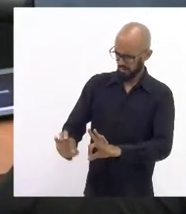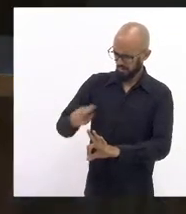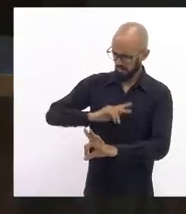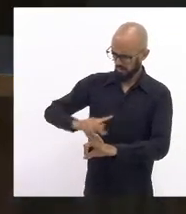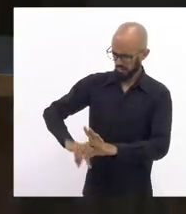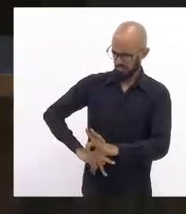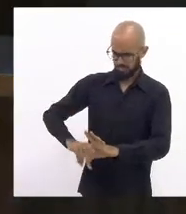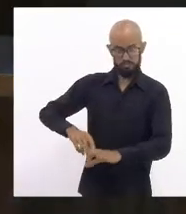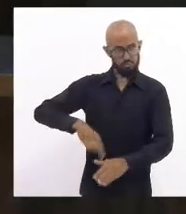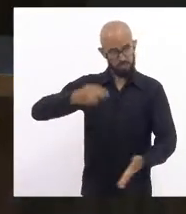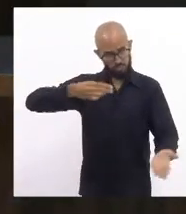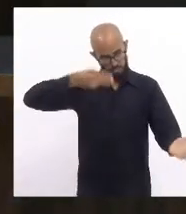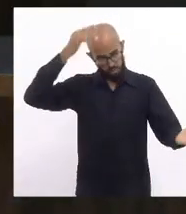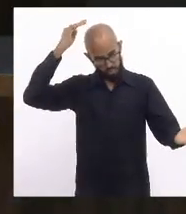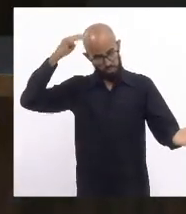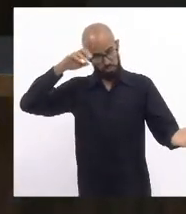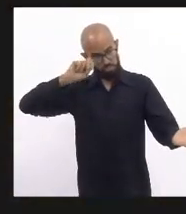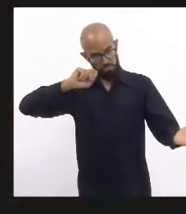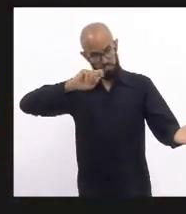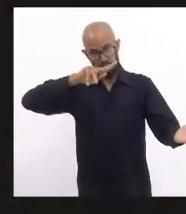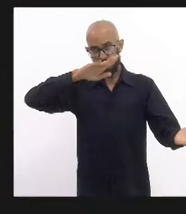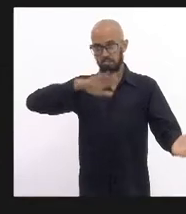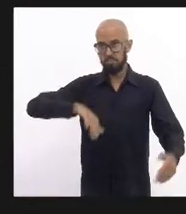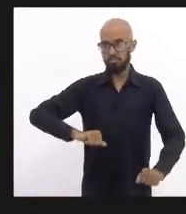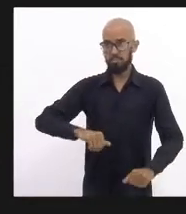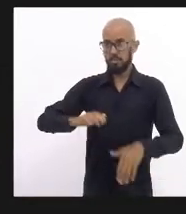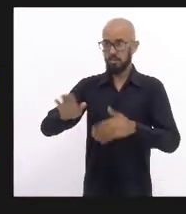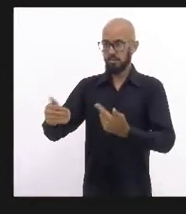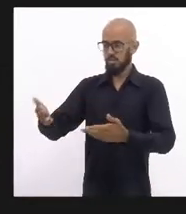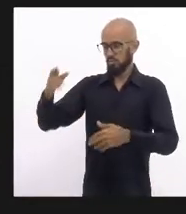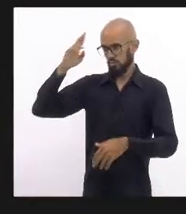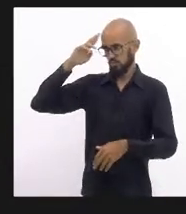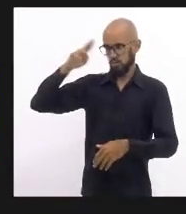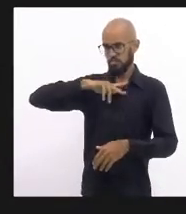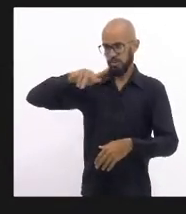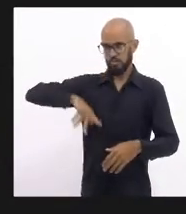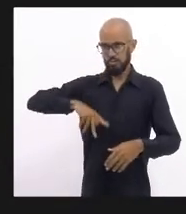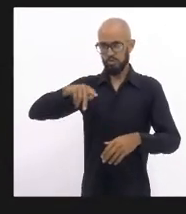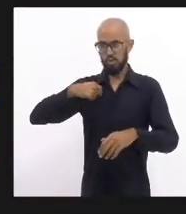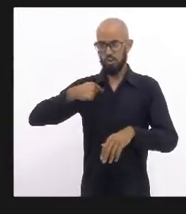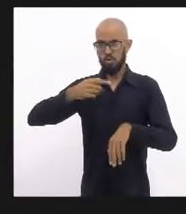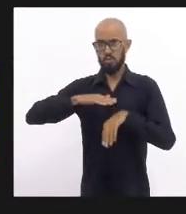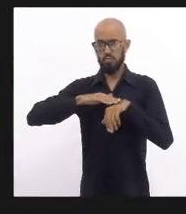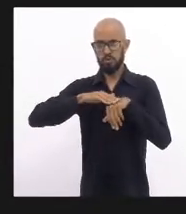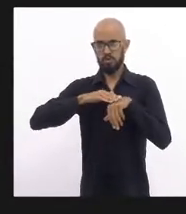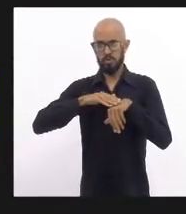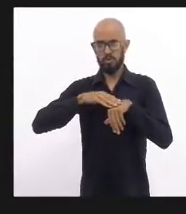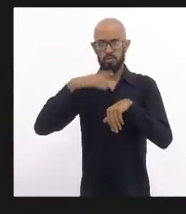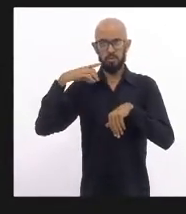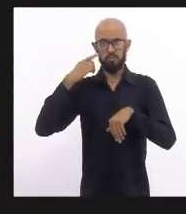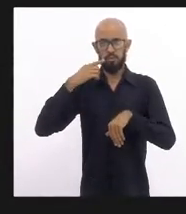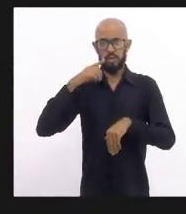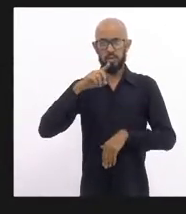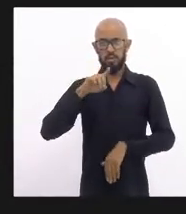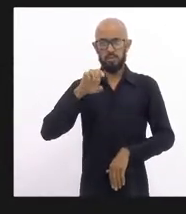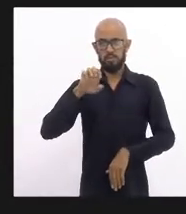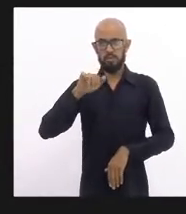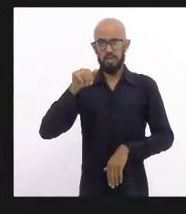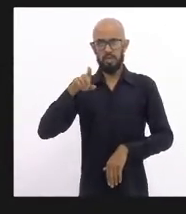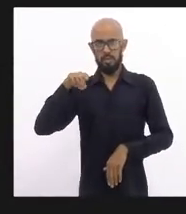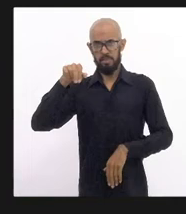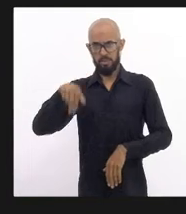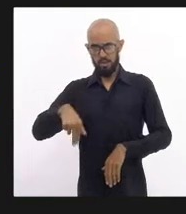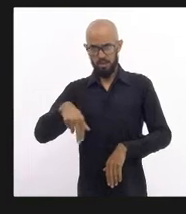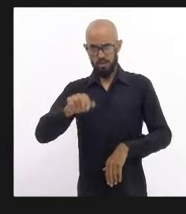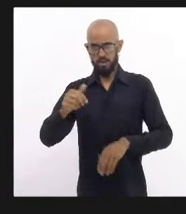ordem, deputado Márcio Pacheco. Eu tive... senhor presidente, eu conversei com a deputada Zeidan, que me apontou, que é a